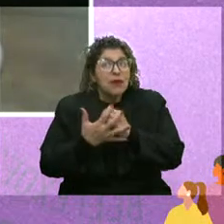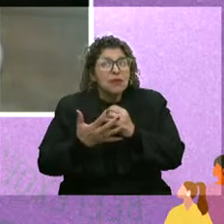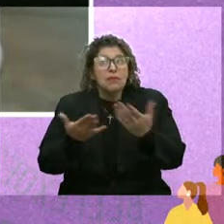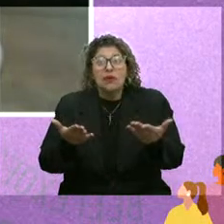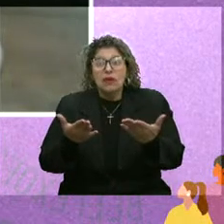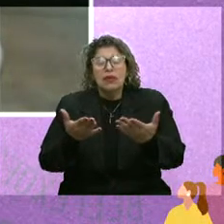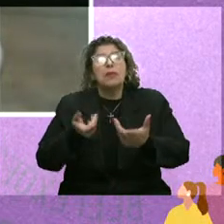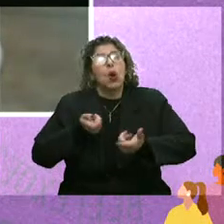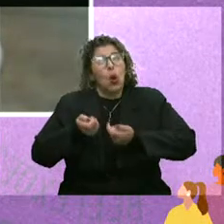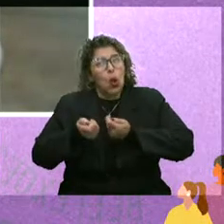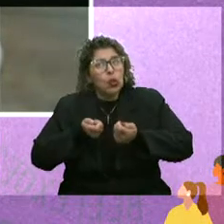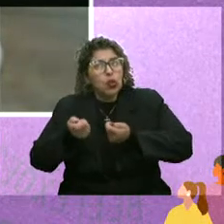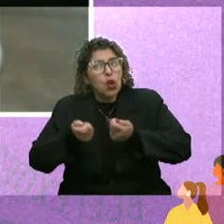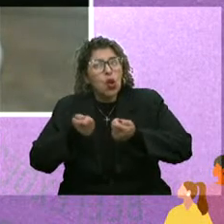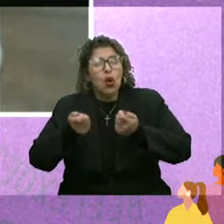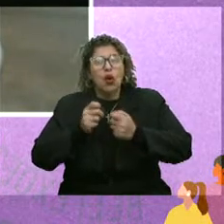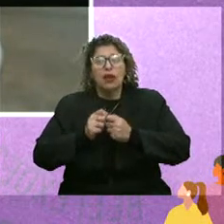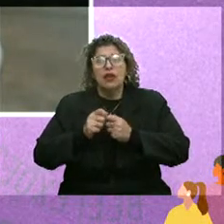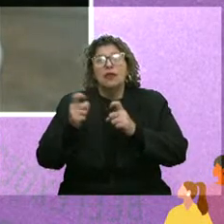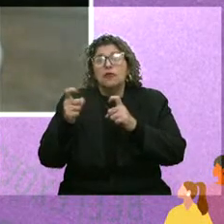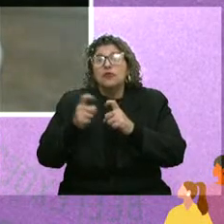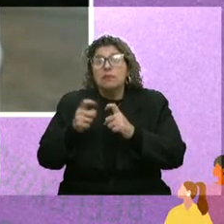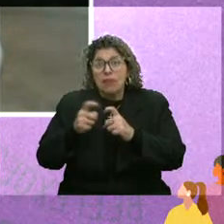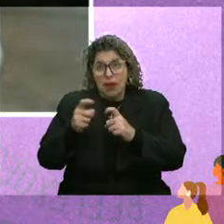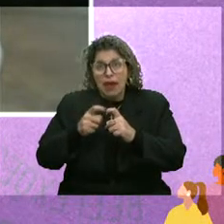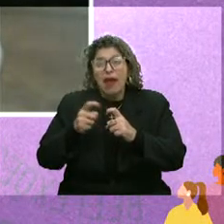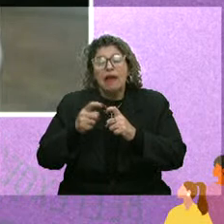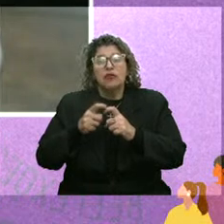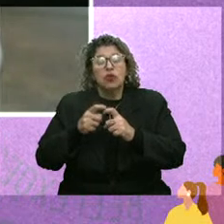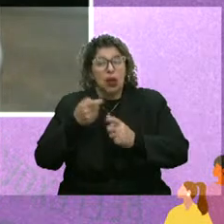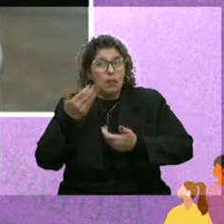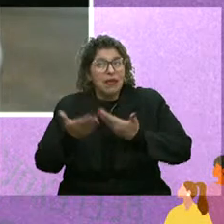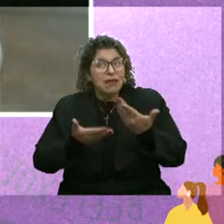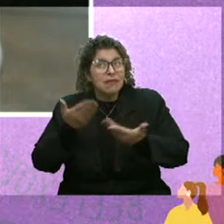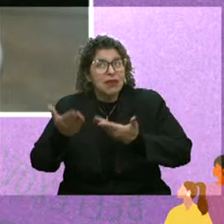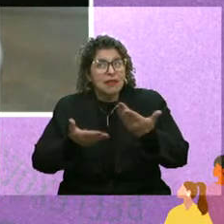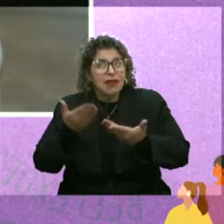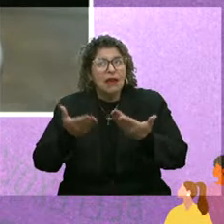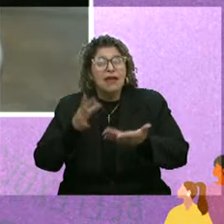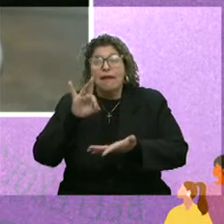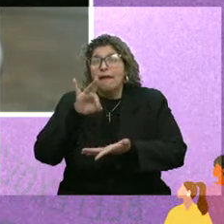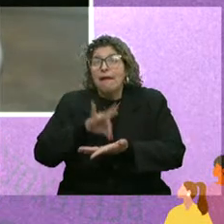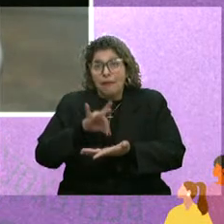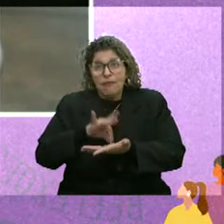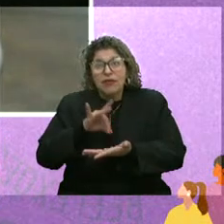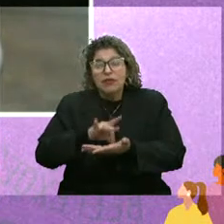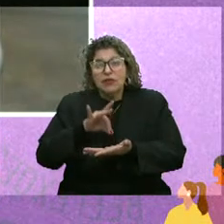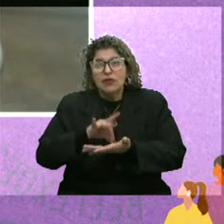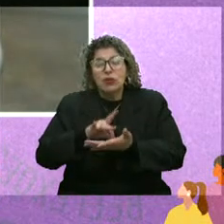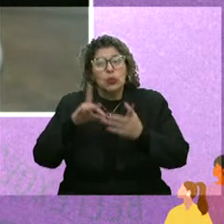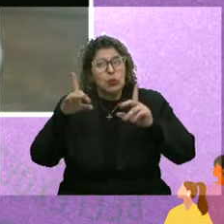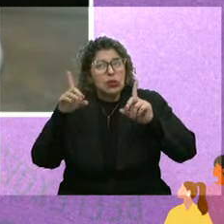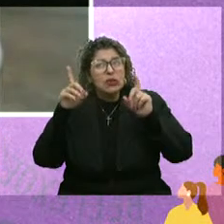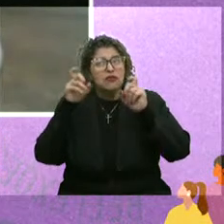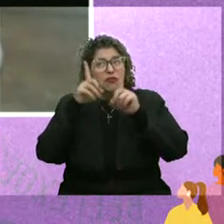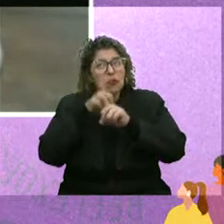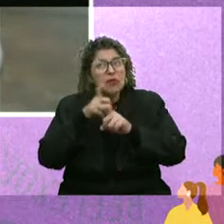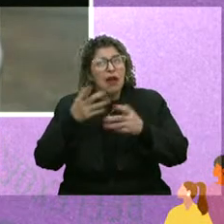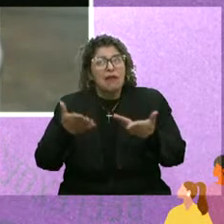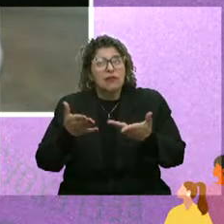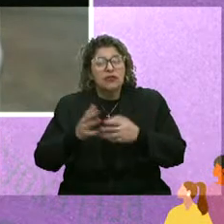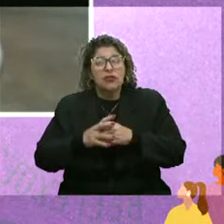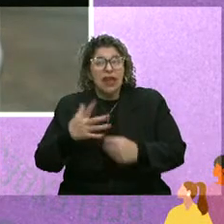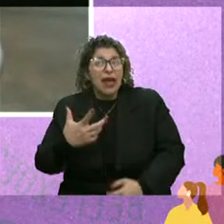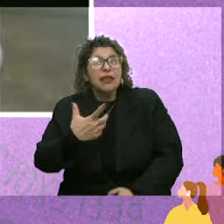maior controle sobre ela, os médicos começaram a aprender a tratar, mas efetivamente com extrema dificuldade. E enquanto